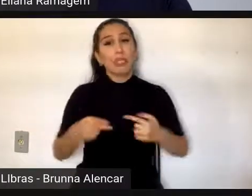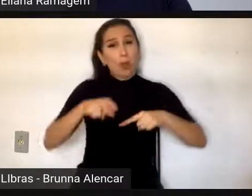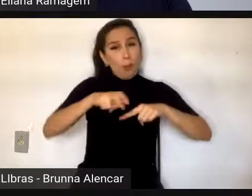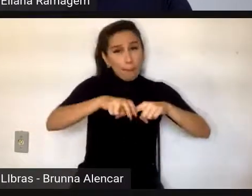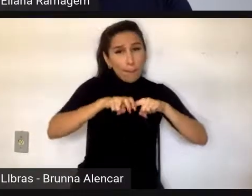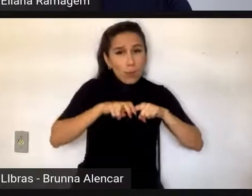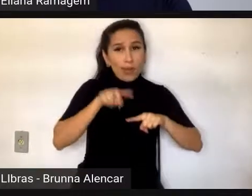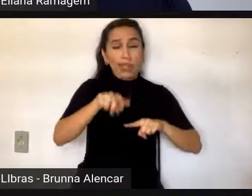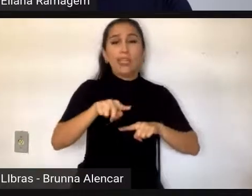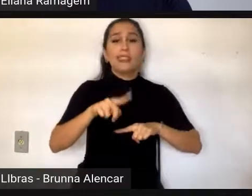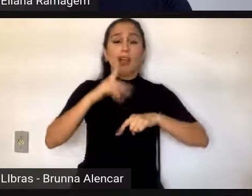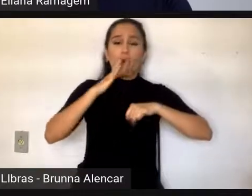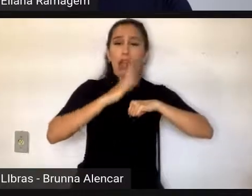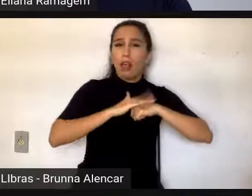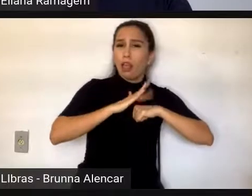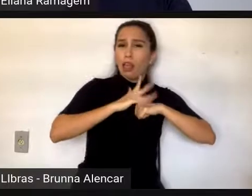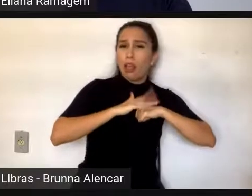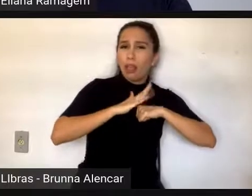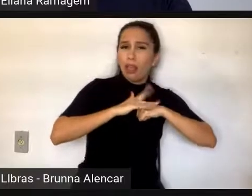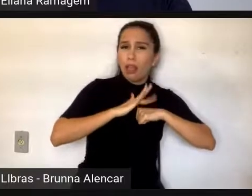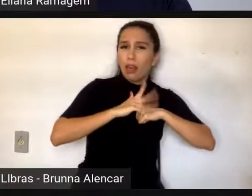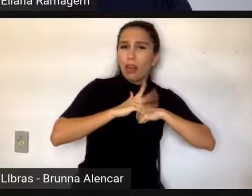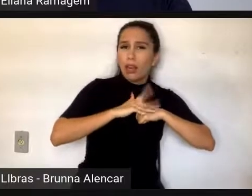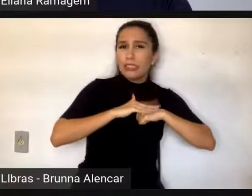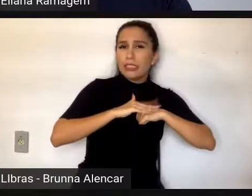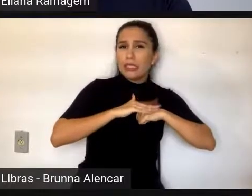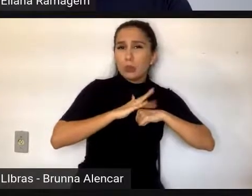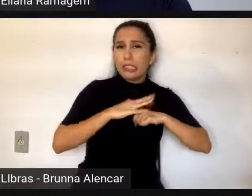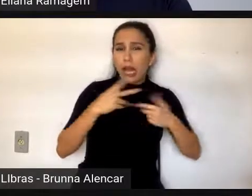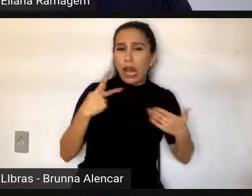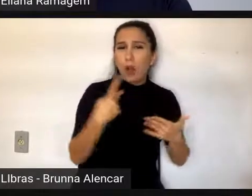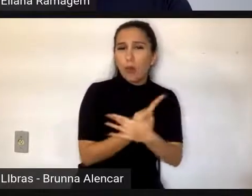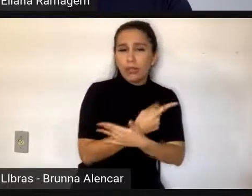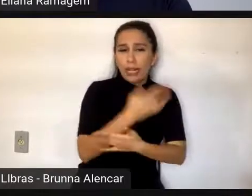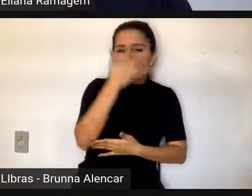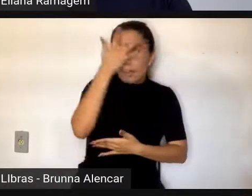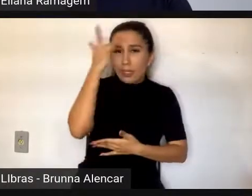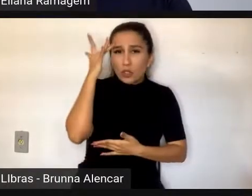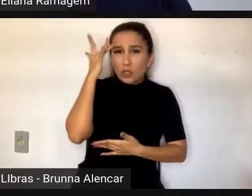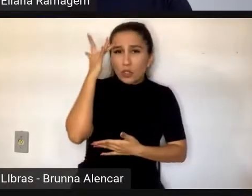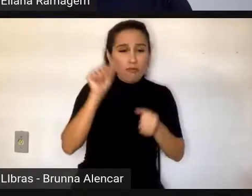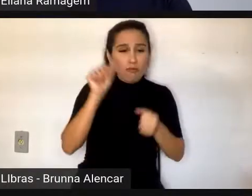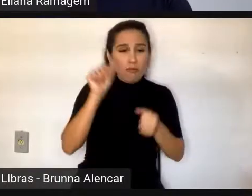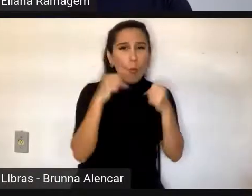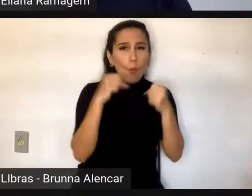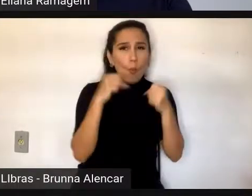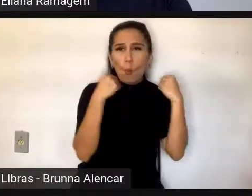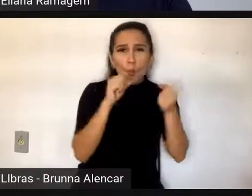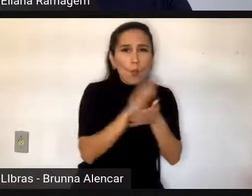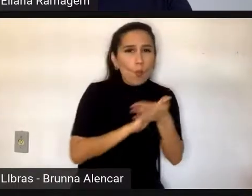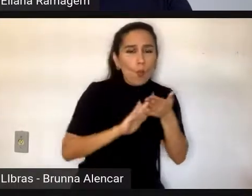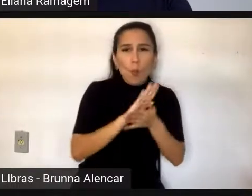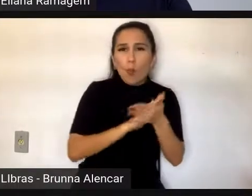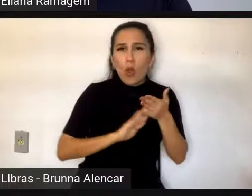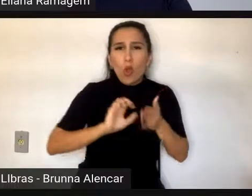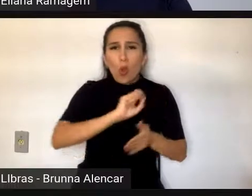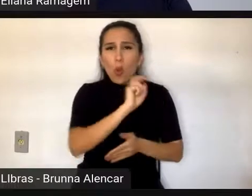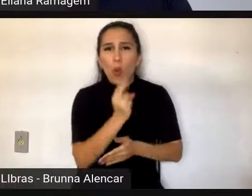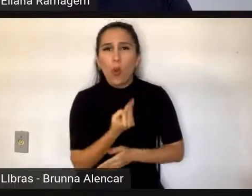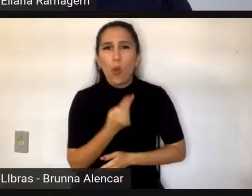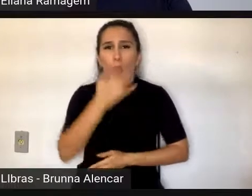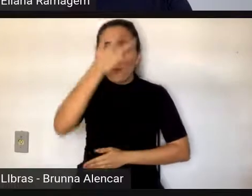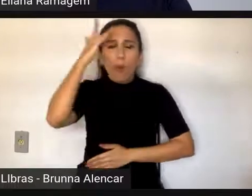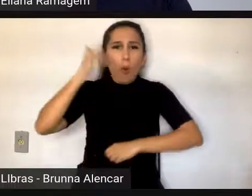quando acometem pessoas sedentárias ou com sobrepeso, elas costumam ser mais